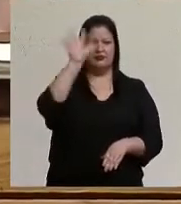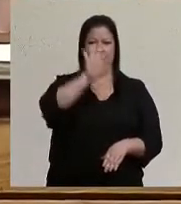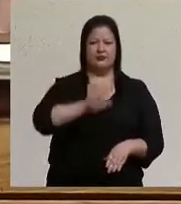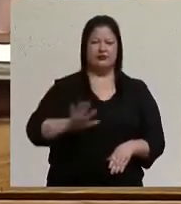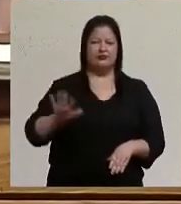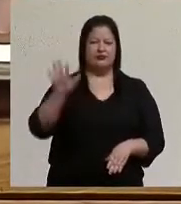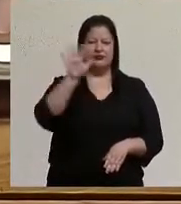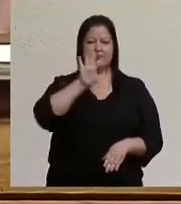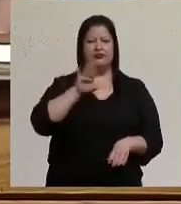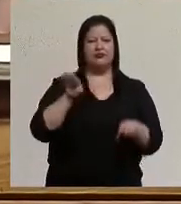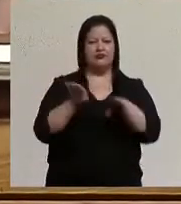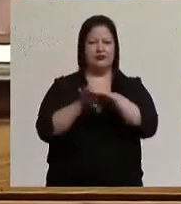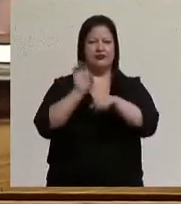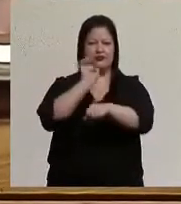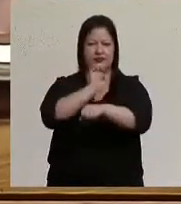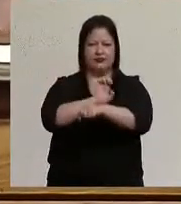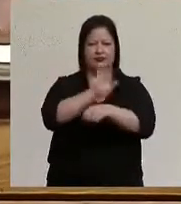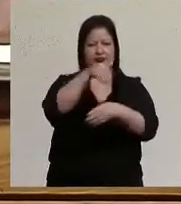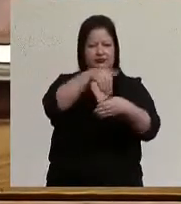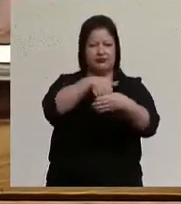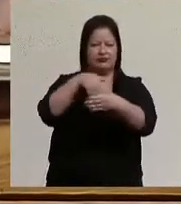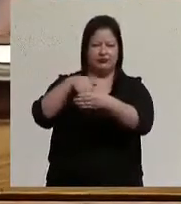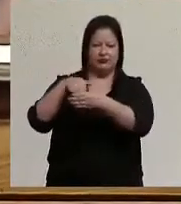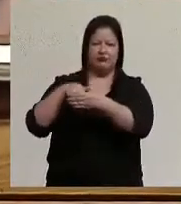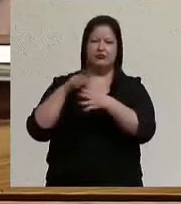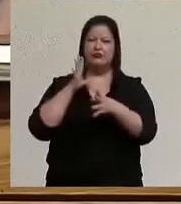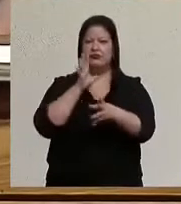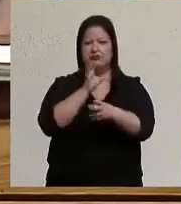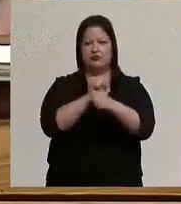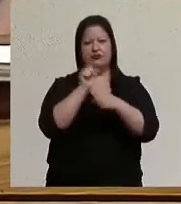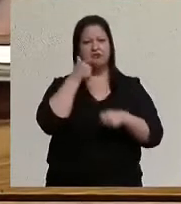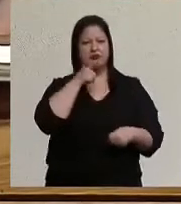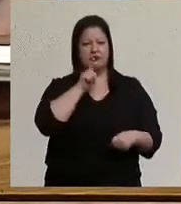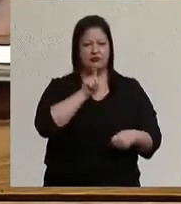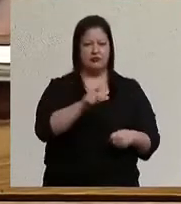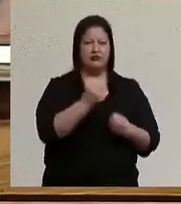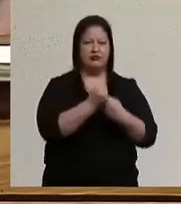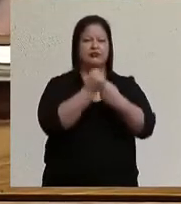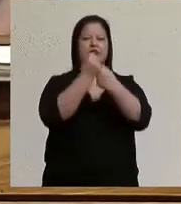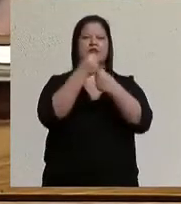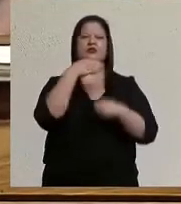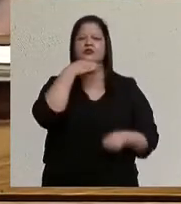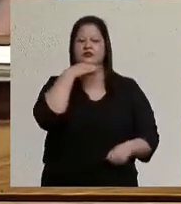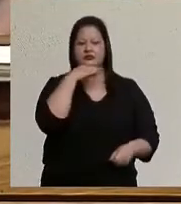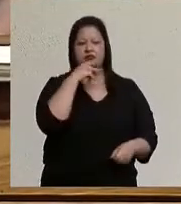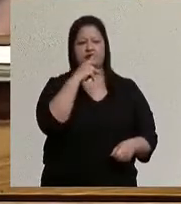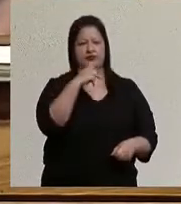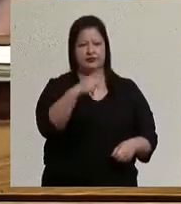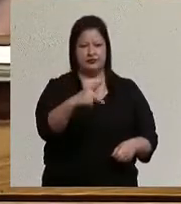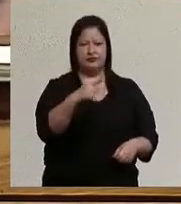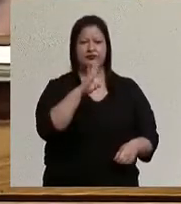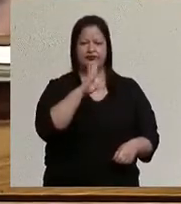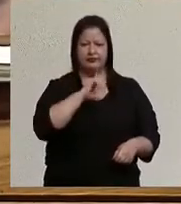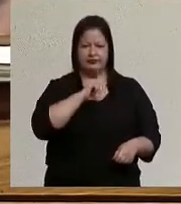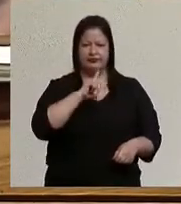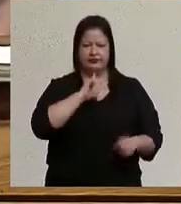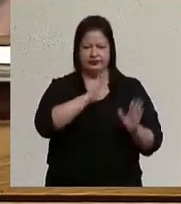estadual toda a votação expressiva que tiveram ao apoio da cidade de Santana de Parnaíba